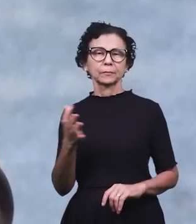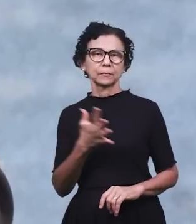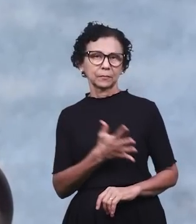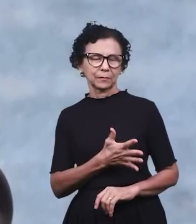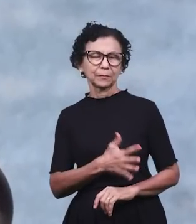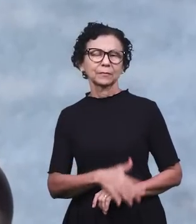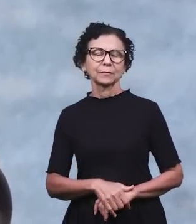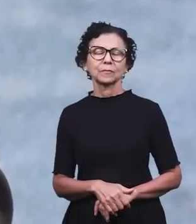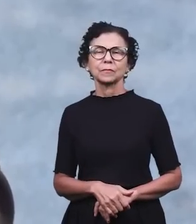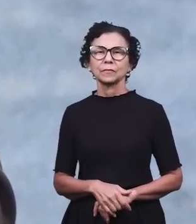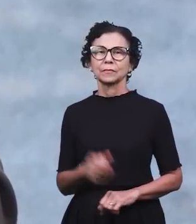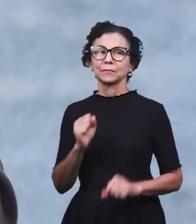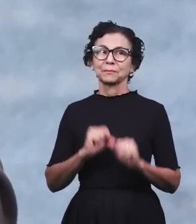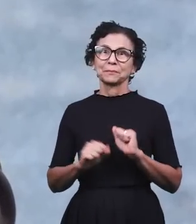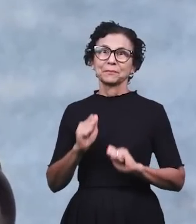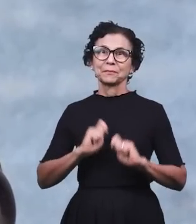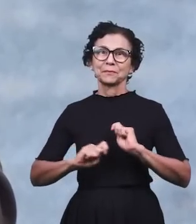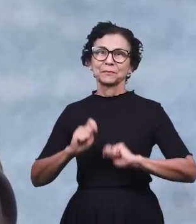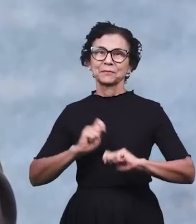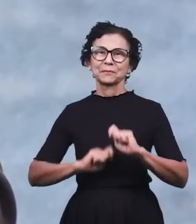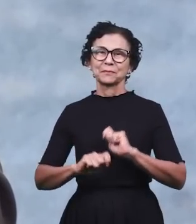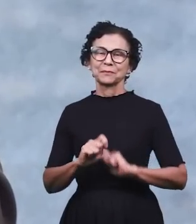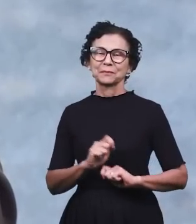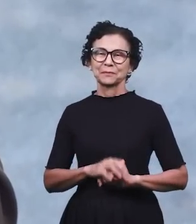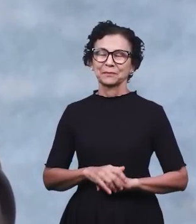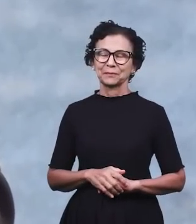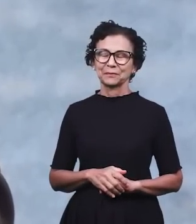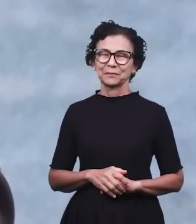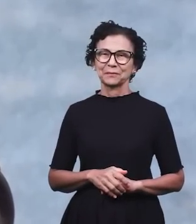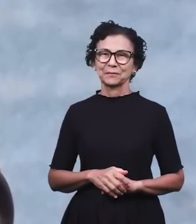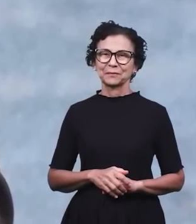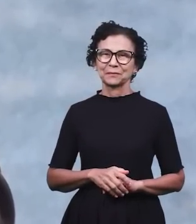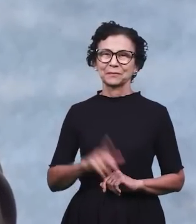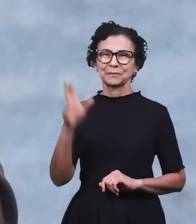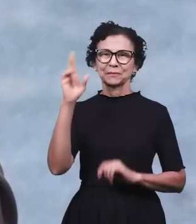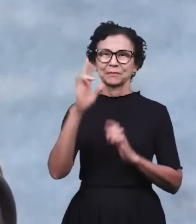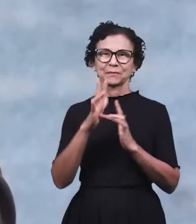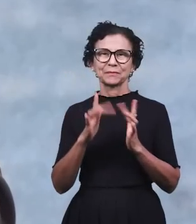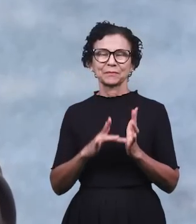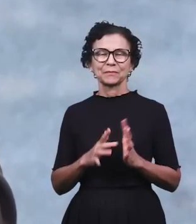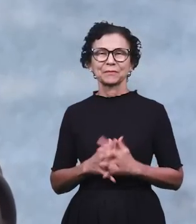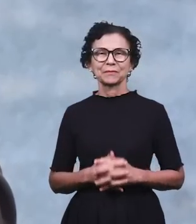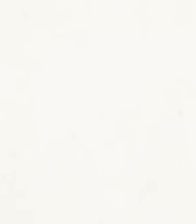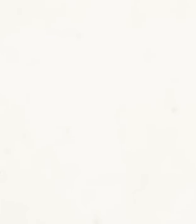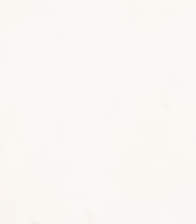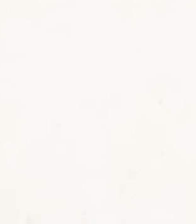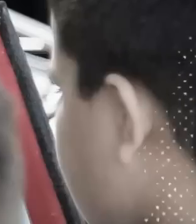e já estamos ansiosos por encontrar você aí do outro lado. Deus abençoe, a paz do Senhor Jesus.